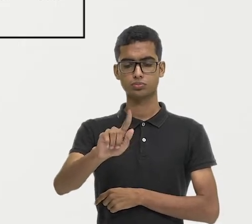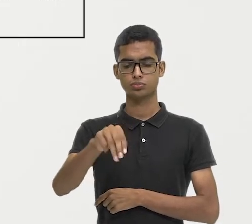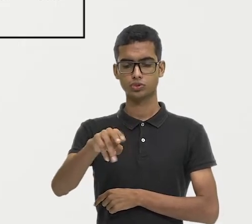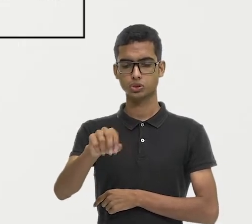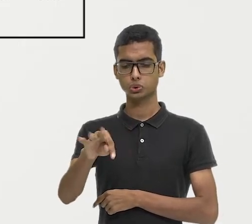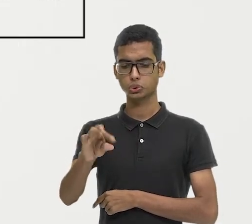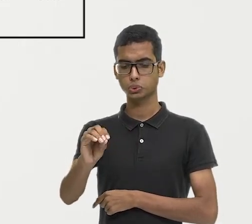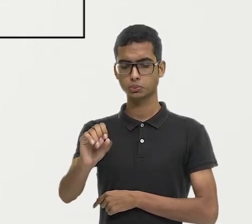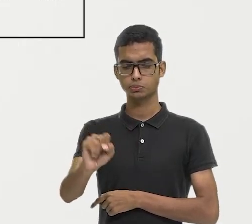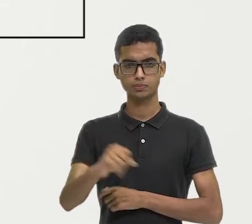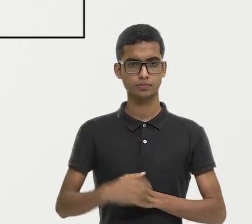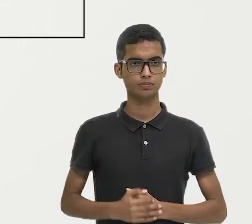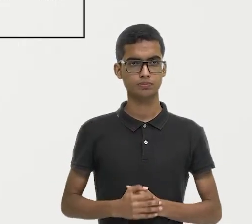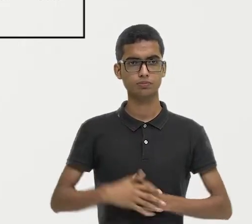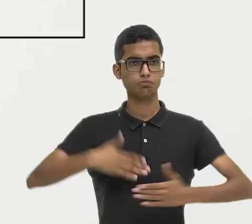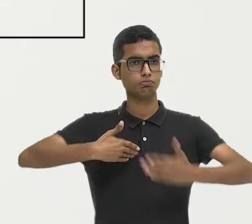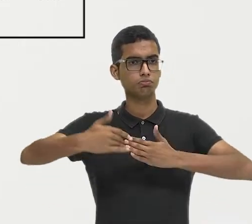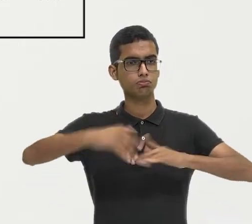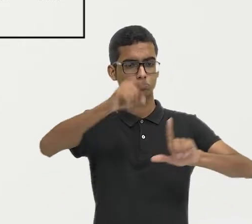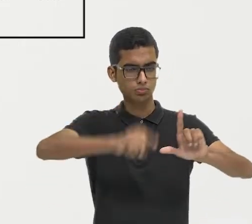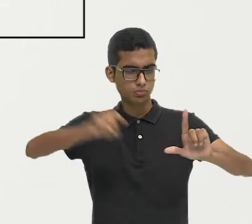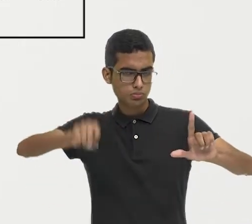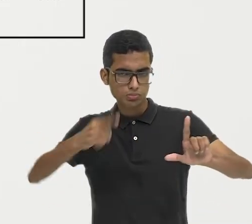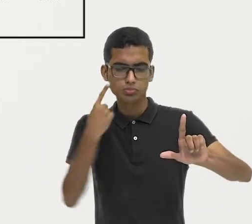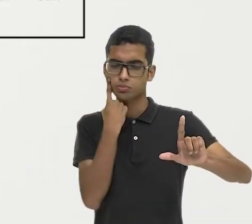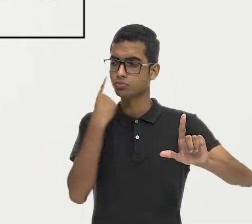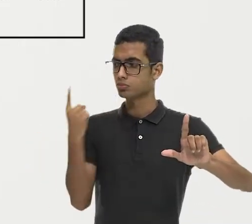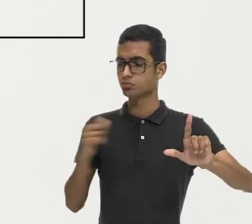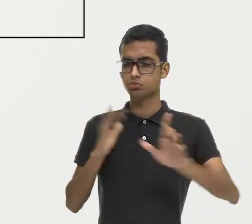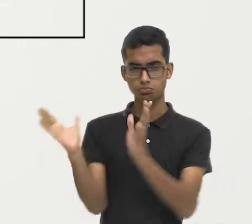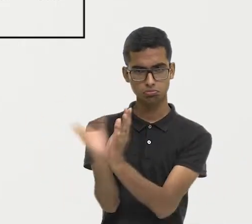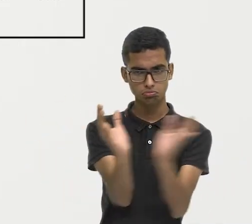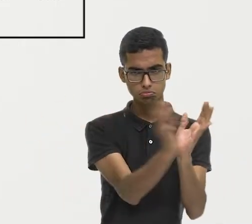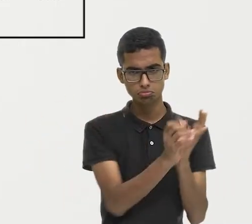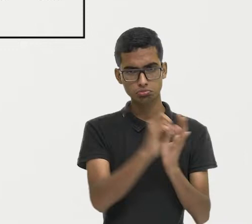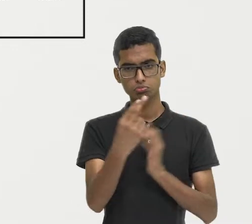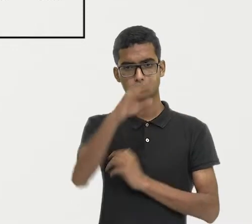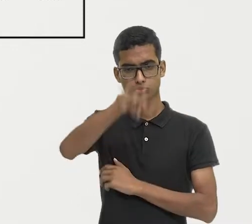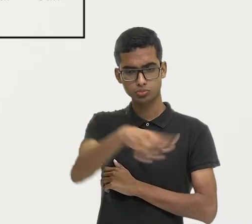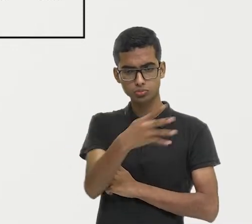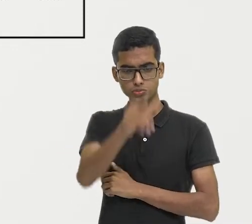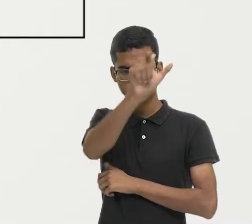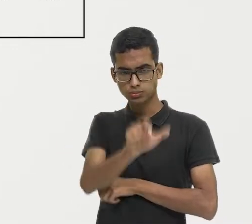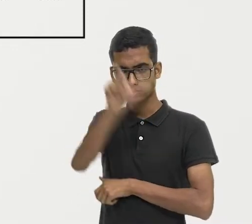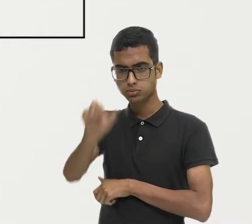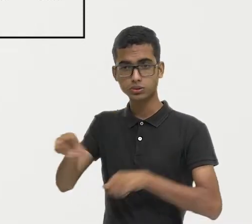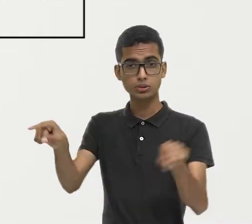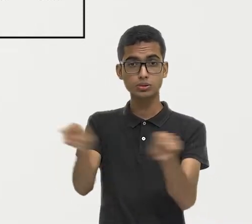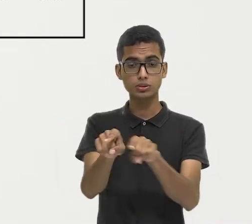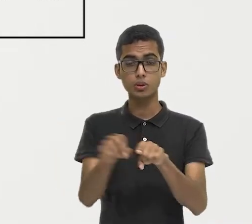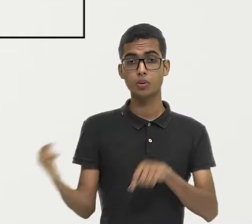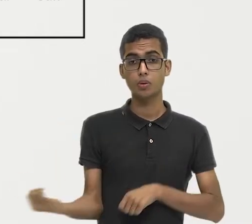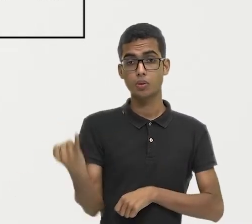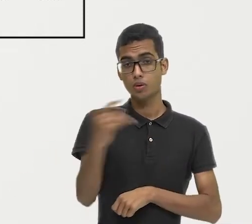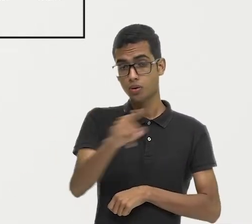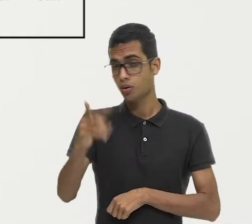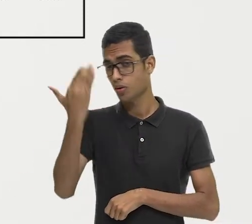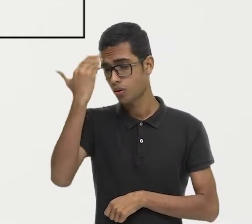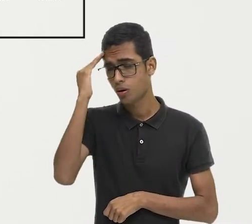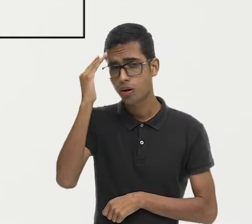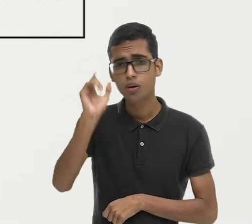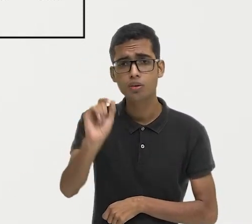quando a gente vai trabalhar com gráficos, seja de segmentos, seja de setores ou de barras, é importante que